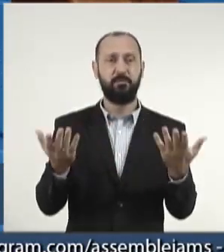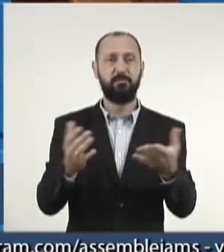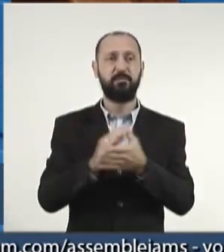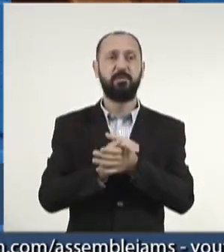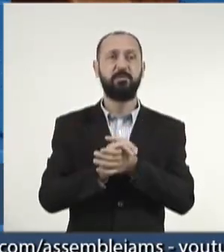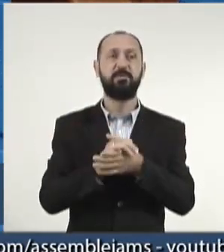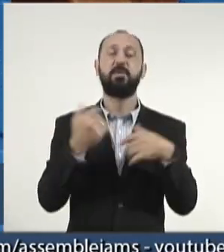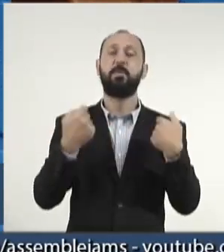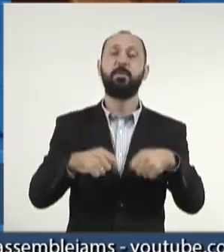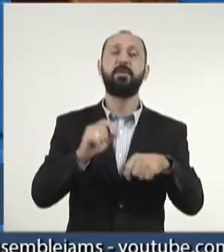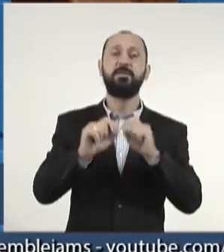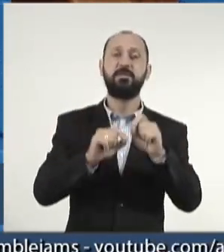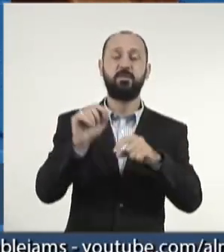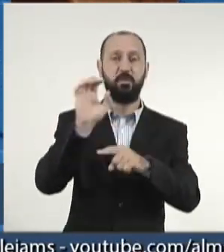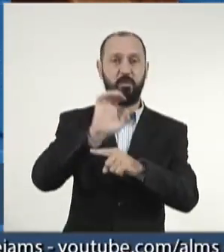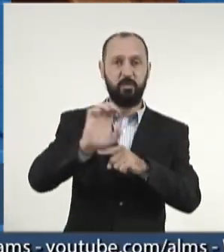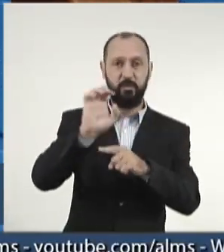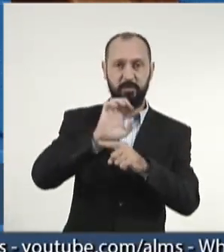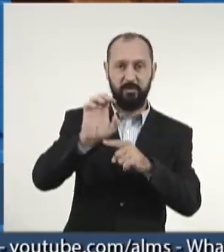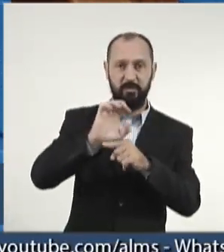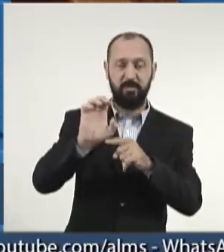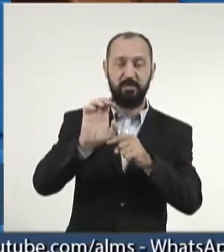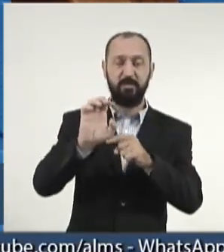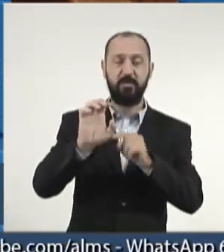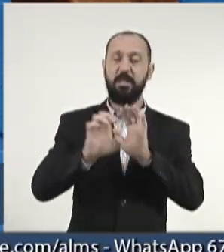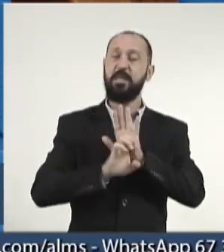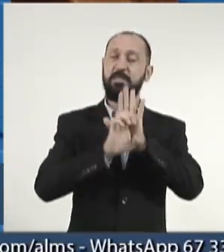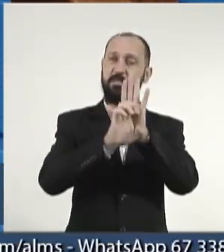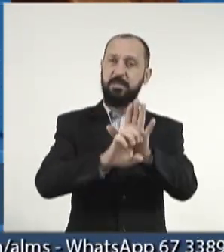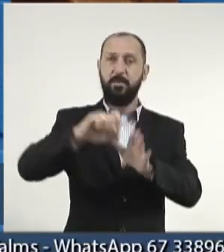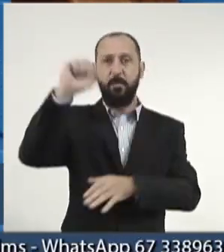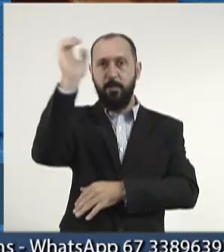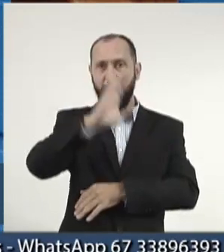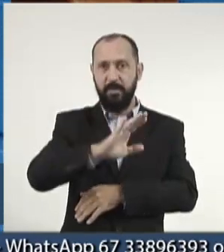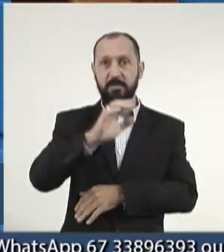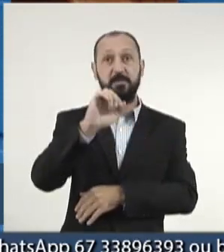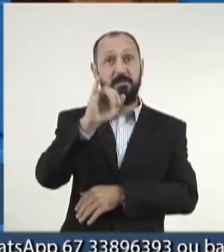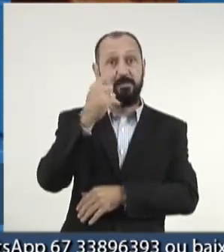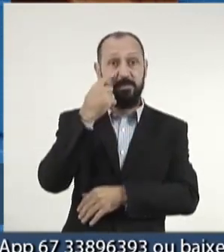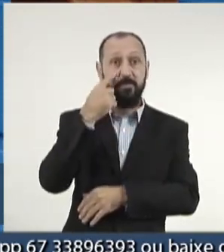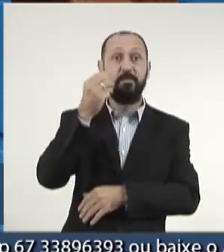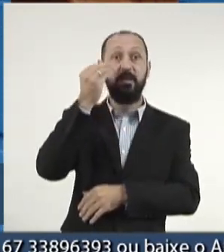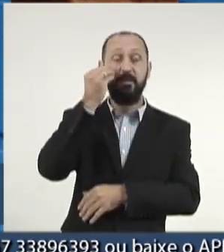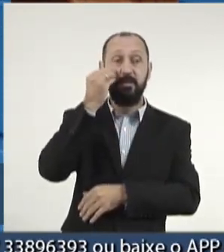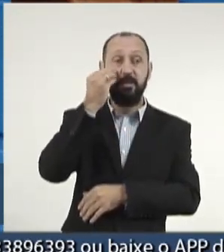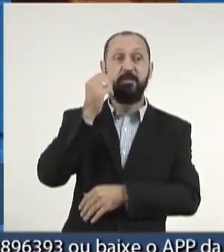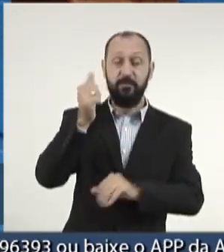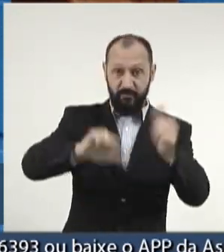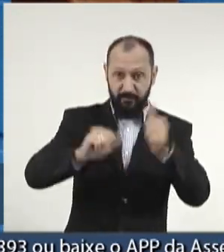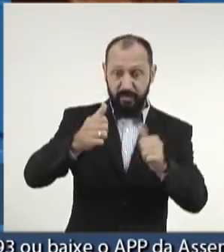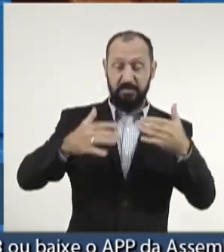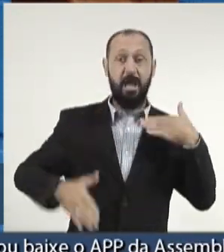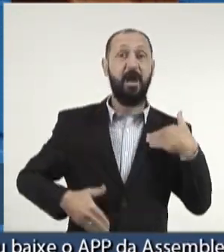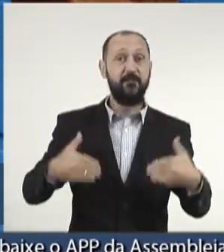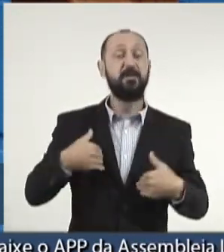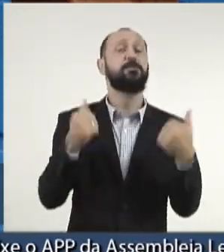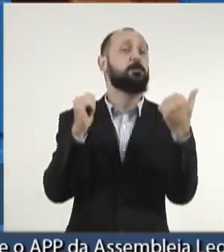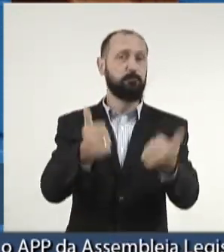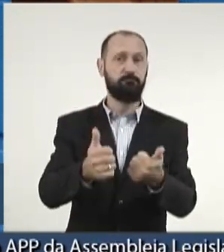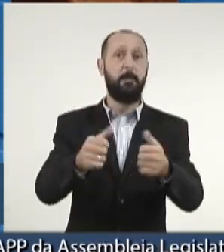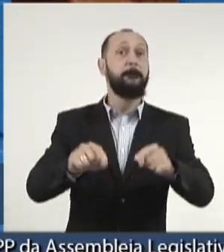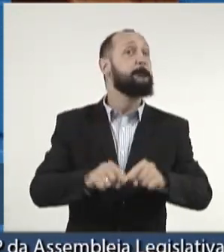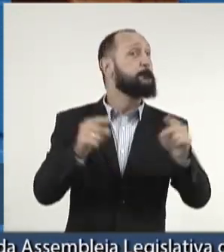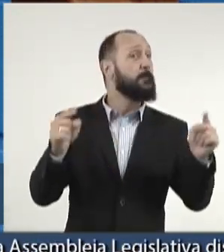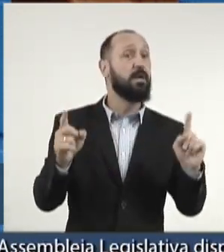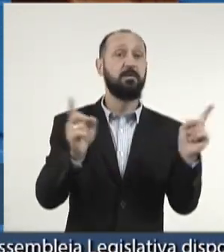é preciso que o nosso Estado dê exemplo para o Brasil. Esse teste vai medir aptidão física,